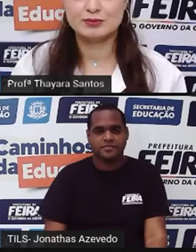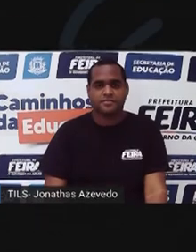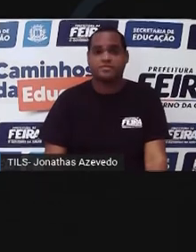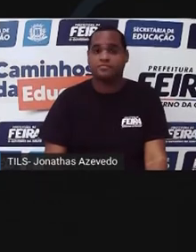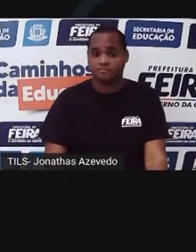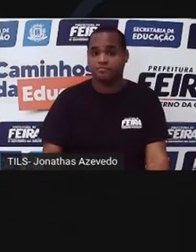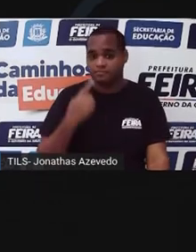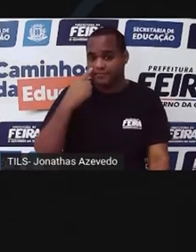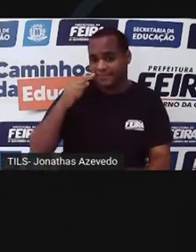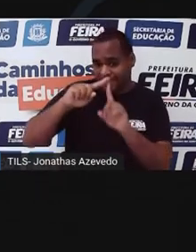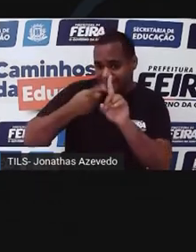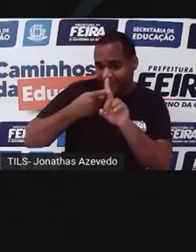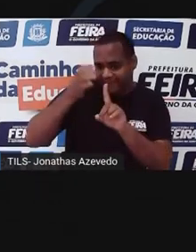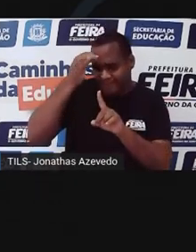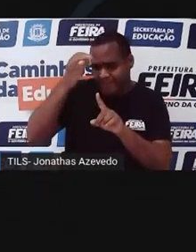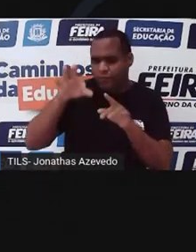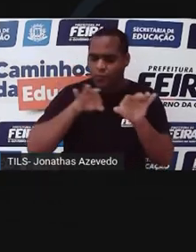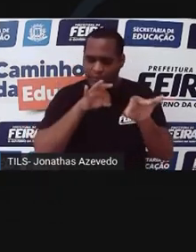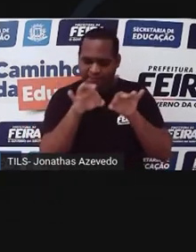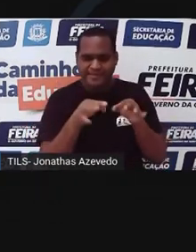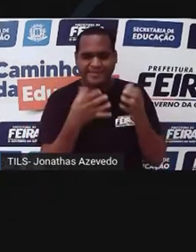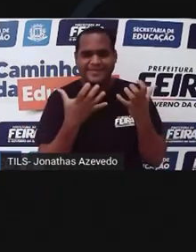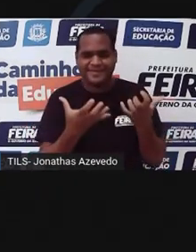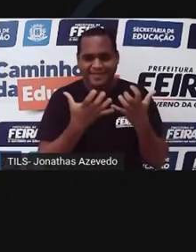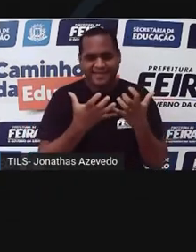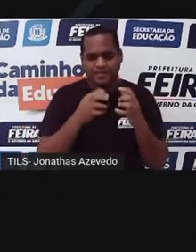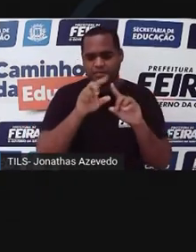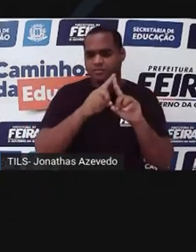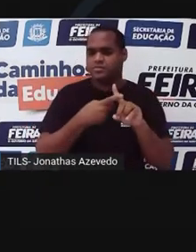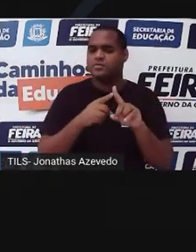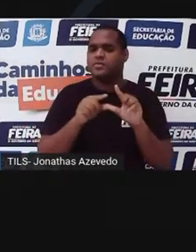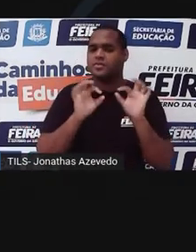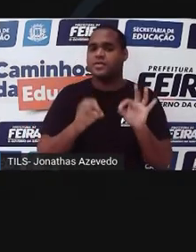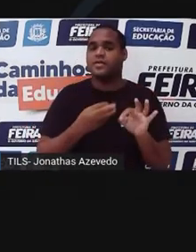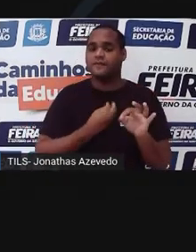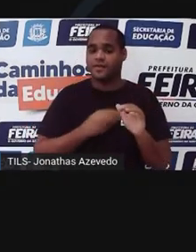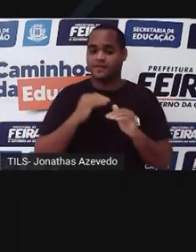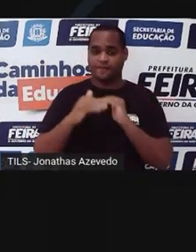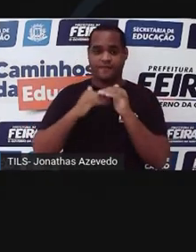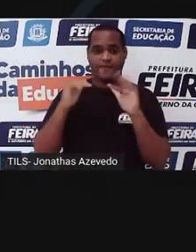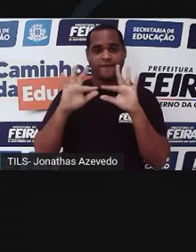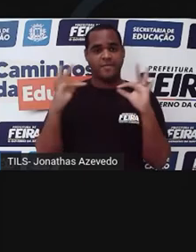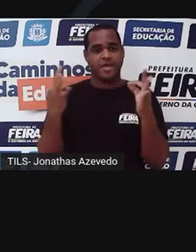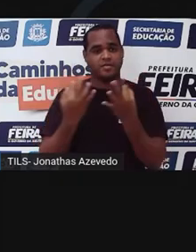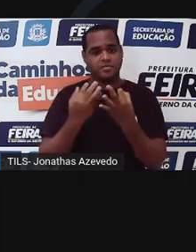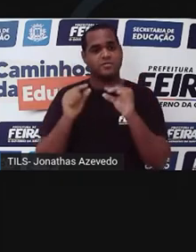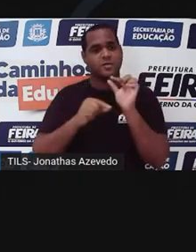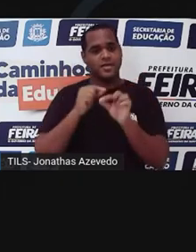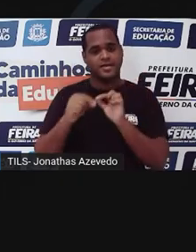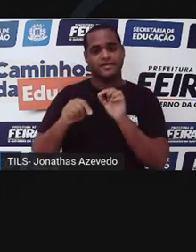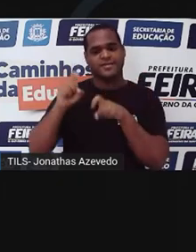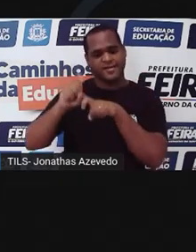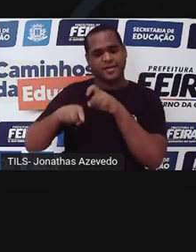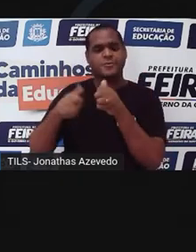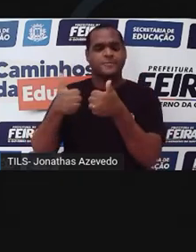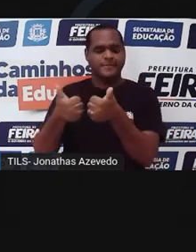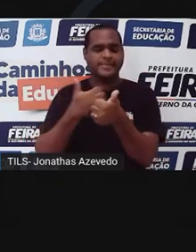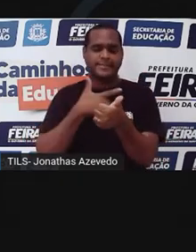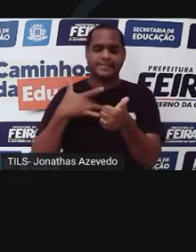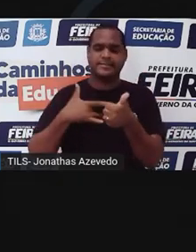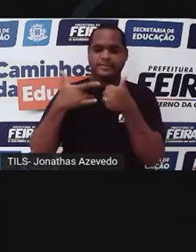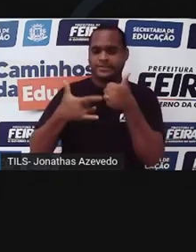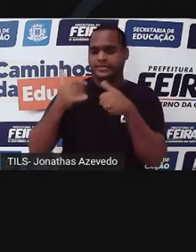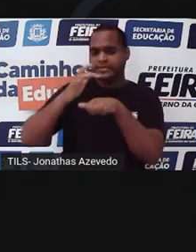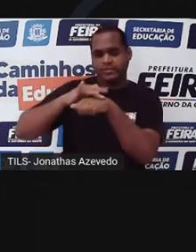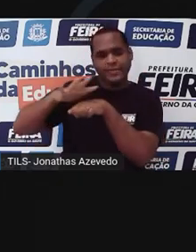a evitar a gravidez ou planejar o momento certo da vida para aumentar a família ter uma vida sexual saudável e